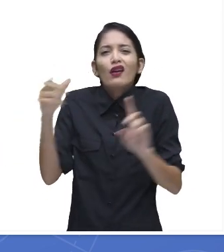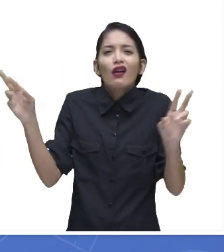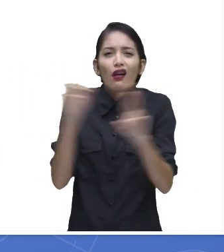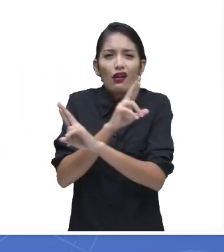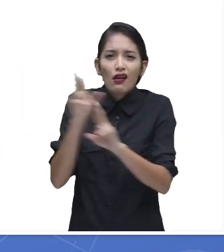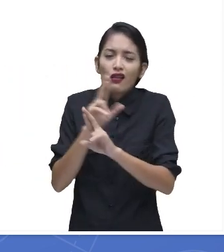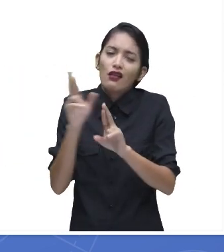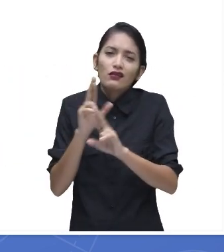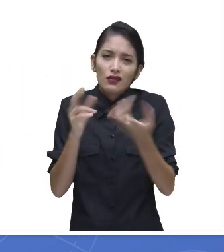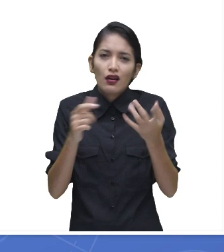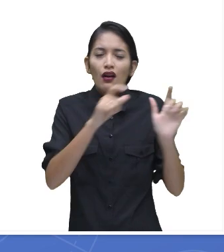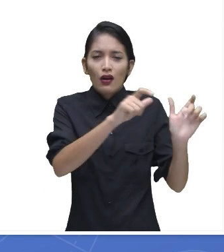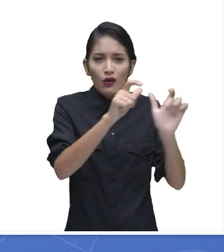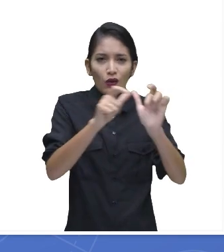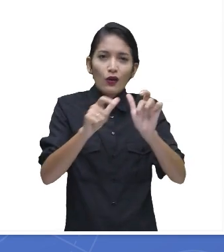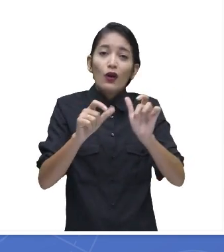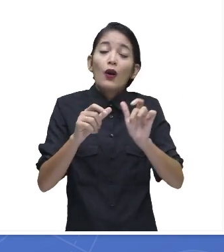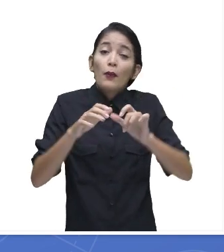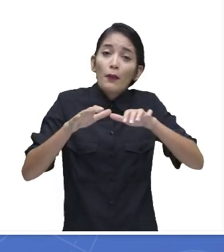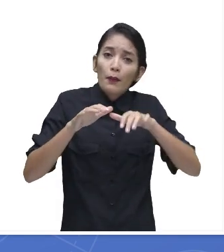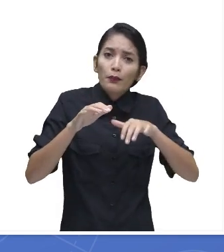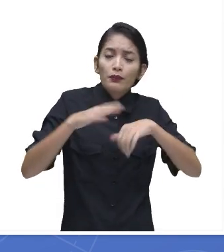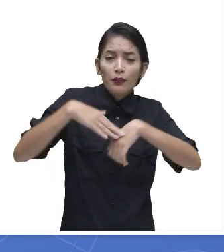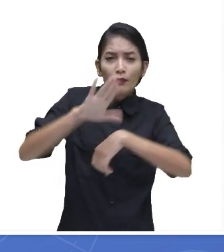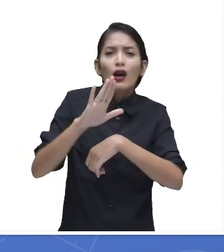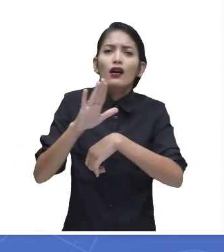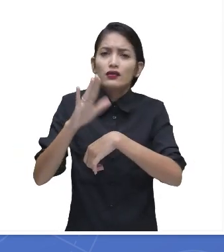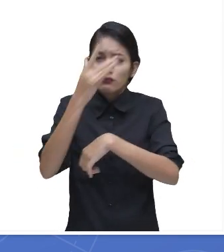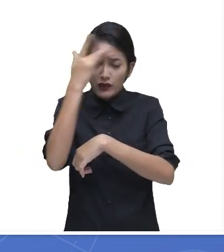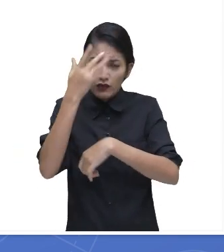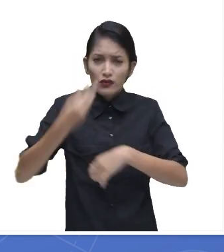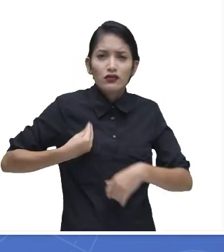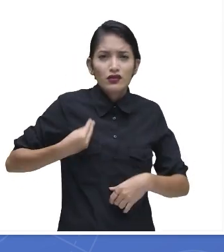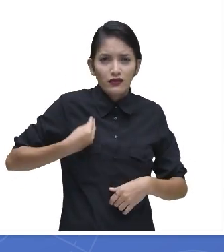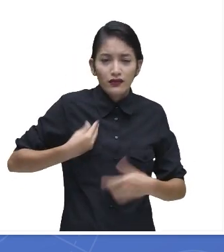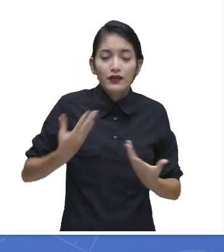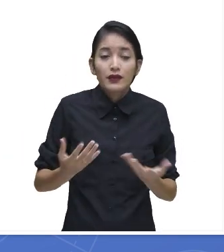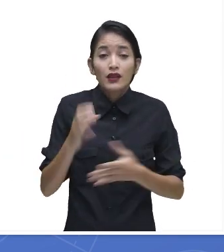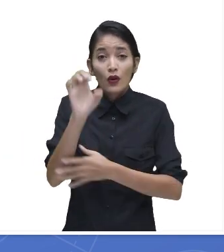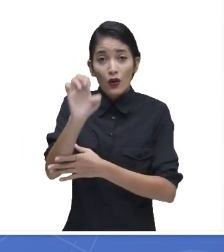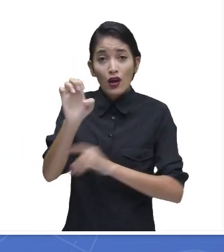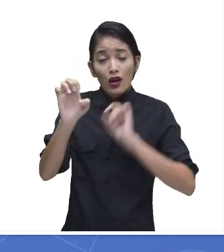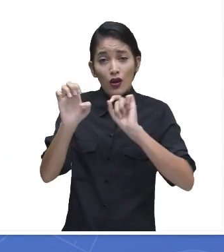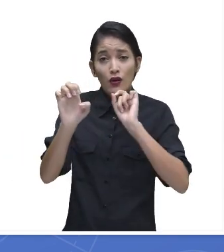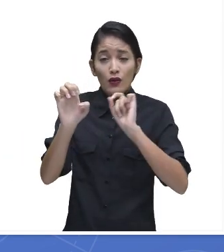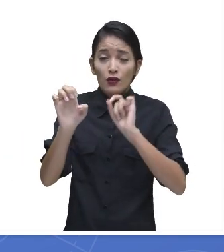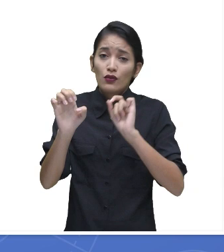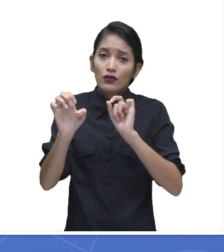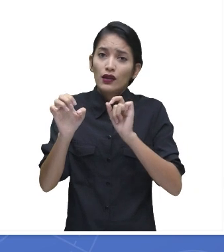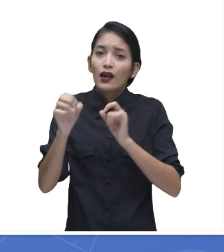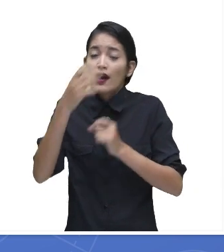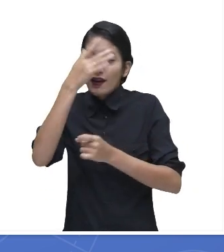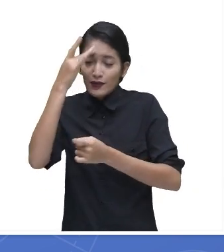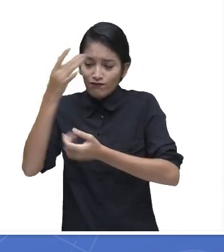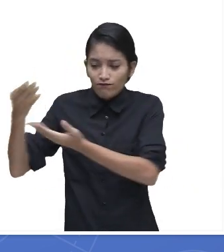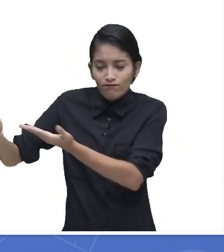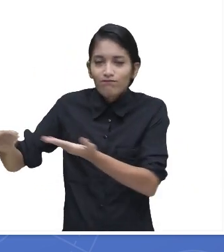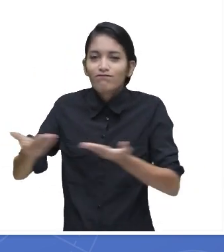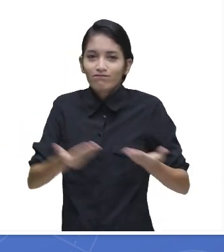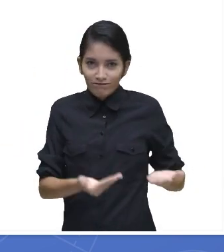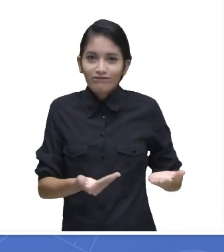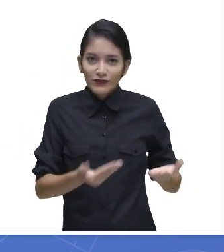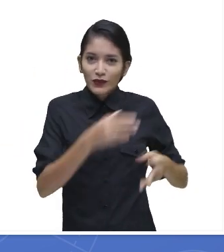áreas menos urbanizadas, áreas mais urbanizadas. Letra D está dizendo aí, maior receptividade da população